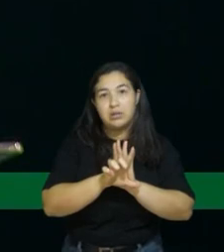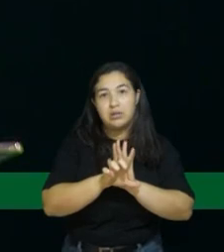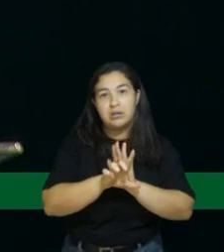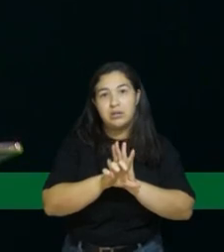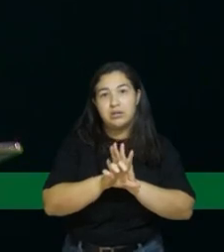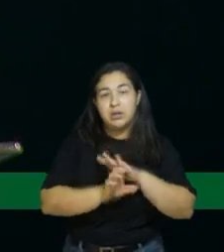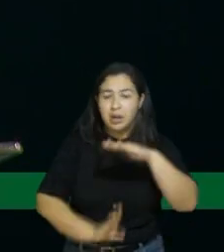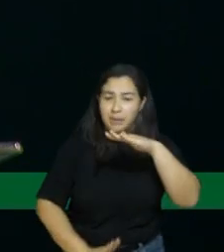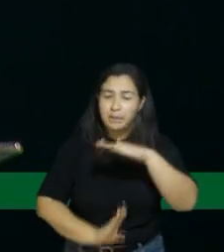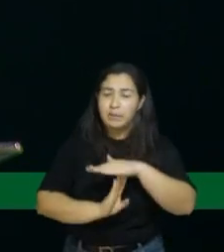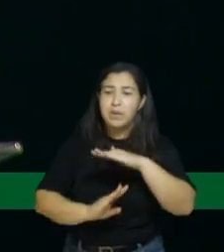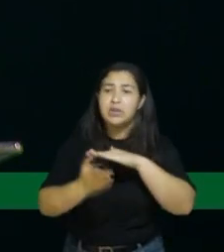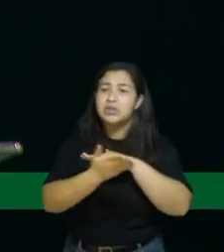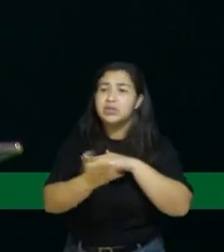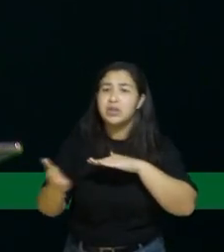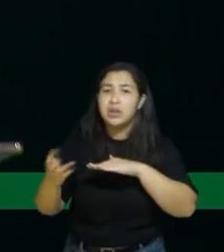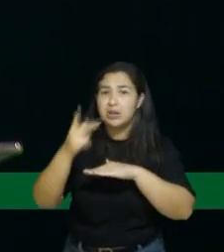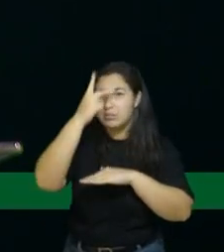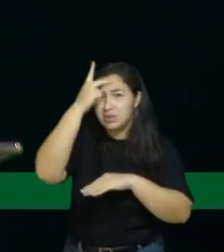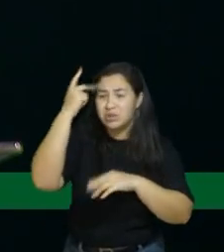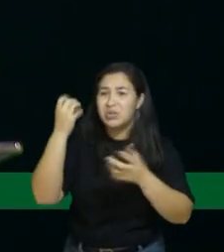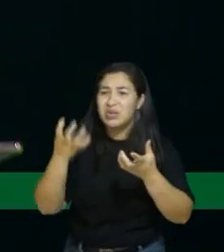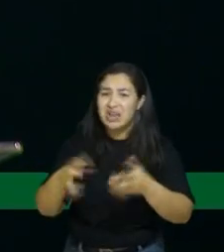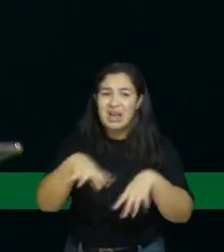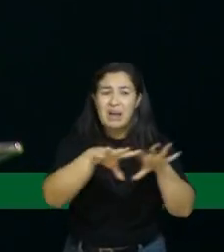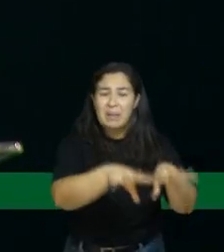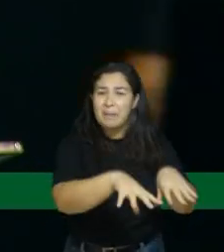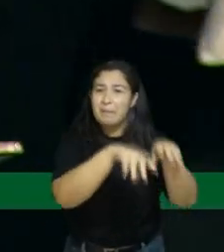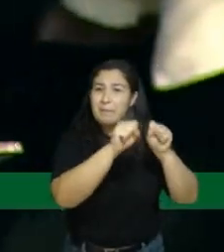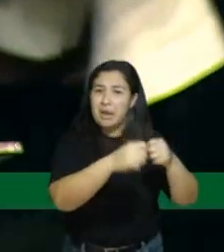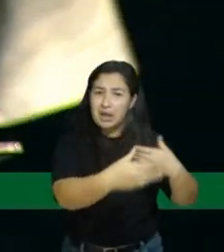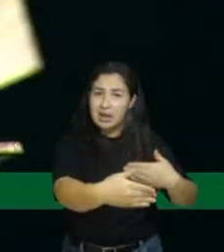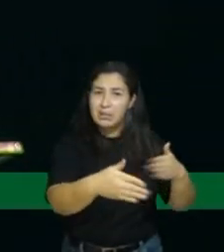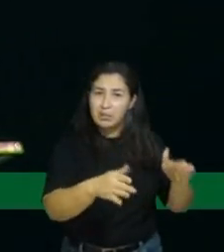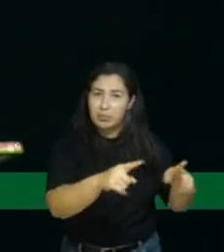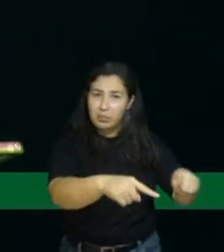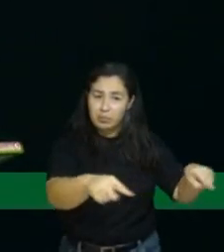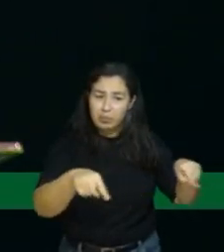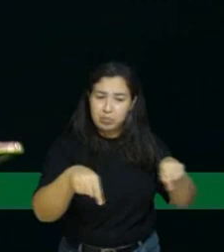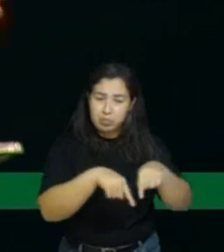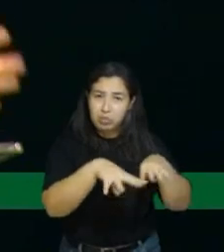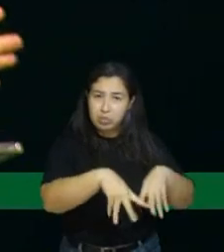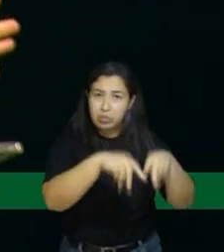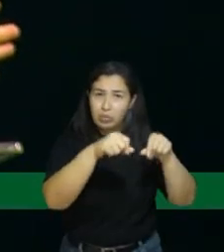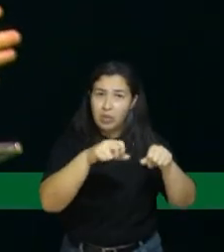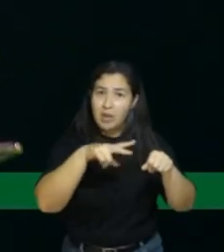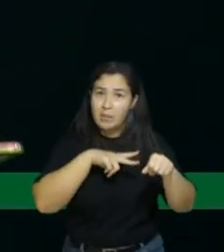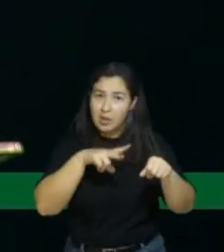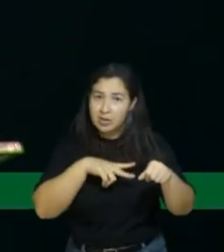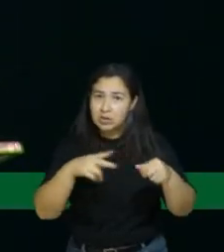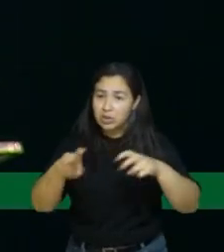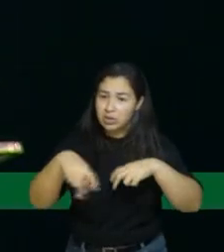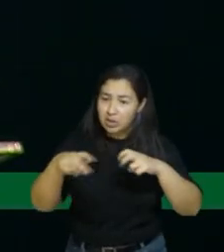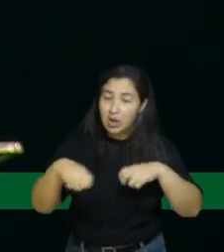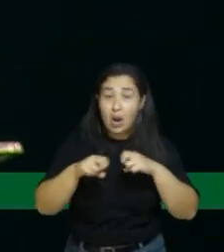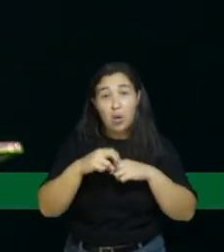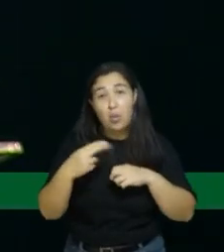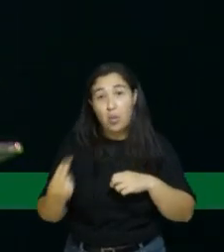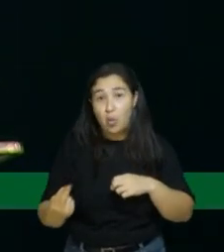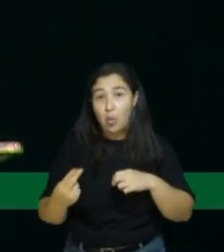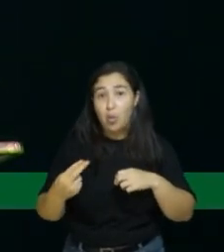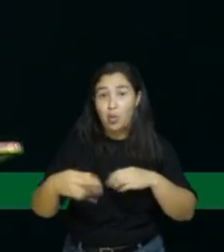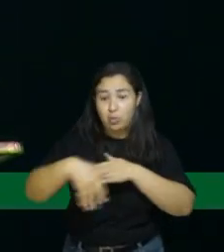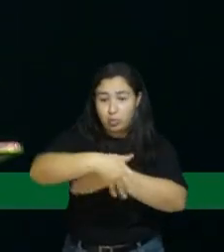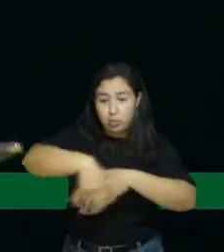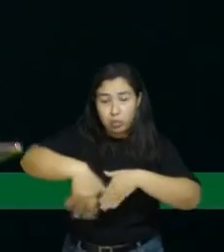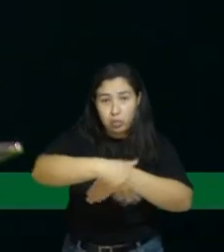Invasores e ocupantes de propriedades privadas em Santa Catarina sejam elas rurais ou sejam elas